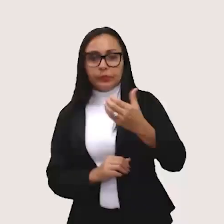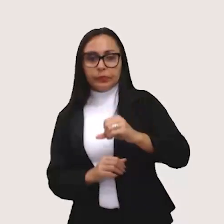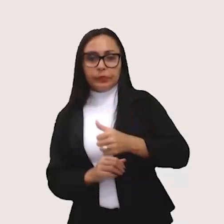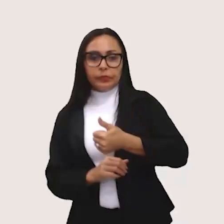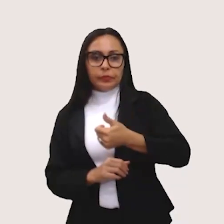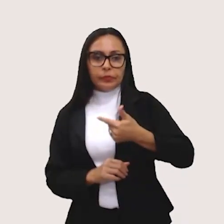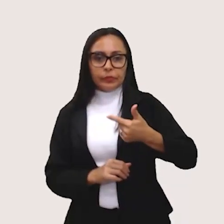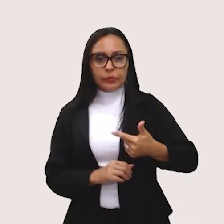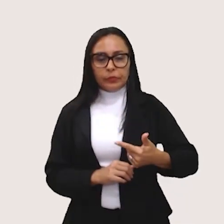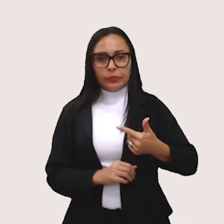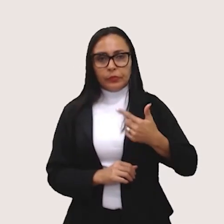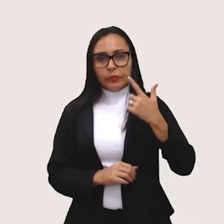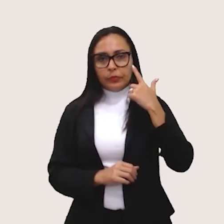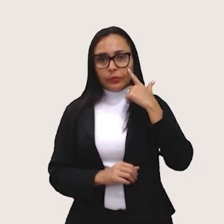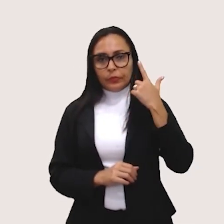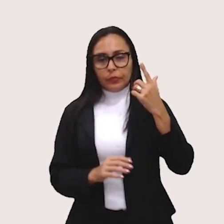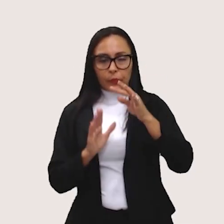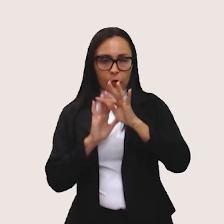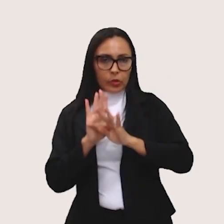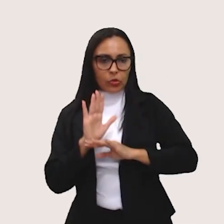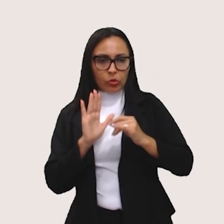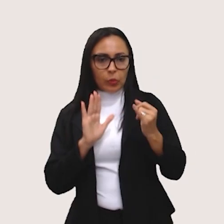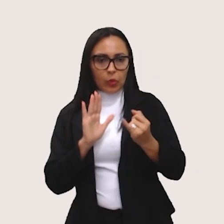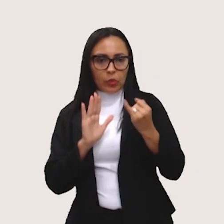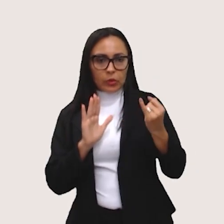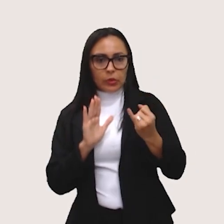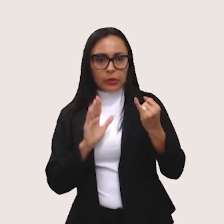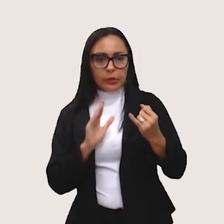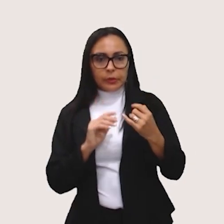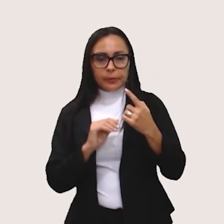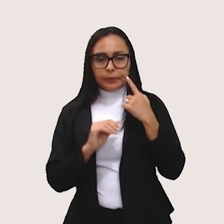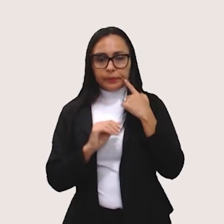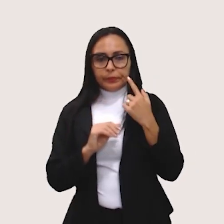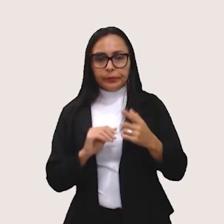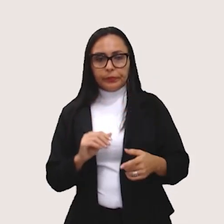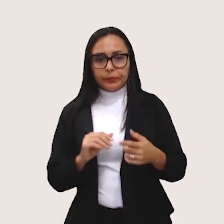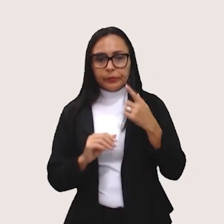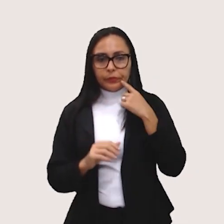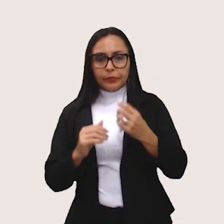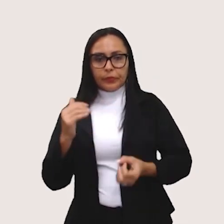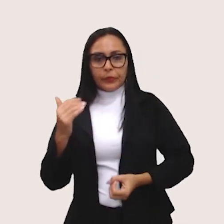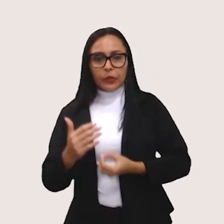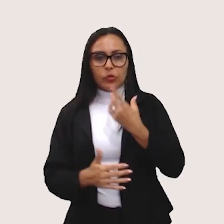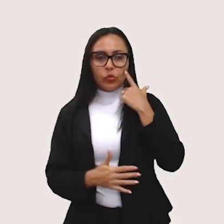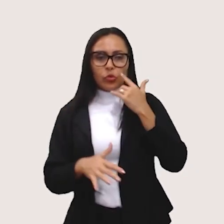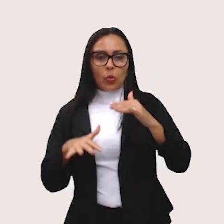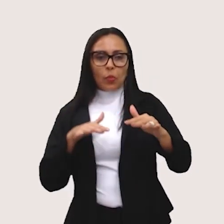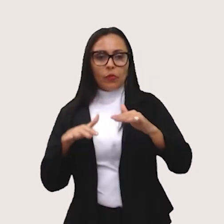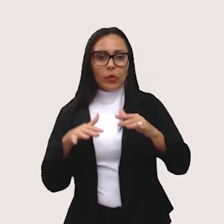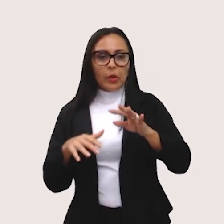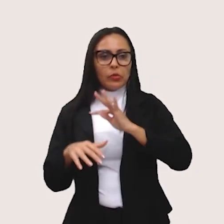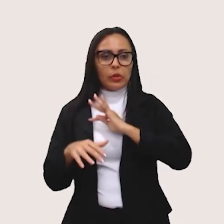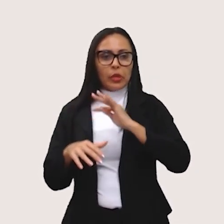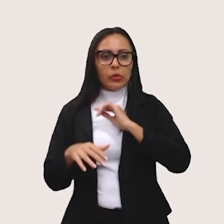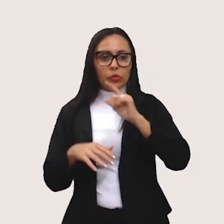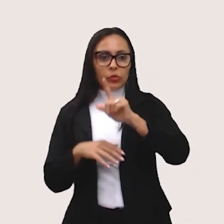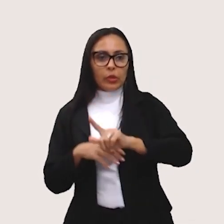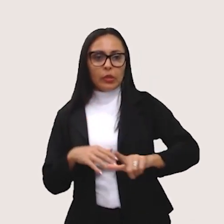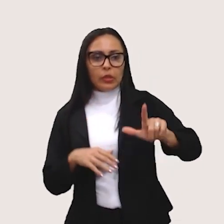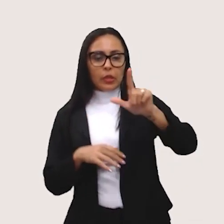1912, vejam aí que texto interessante. Em 12 surge um movimento, o manifesto do movimento